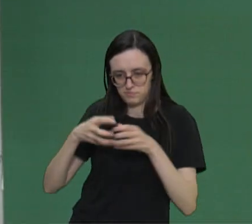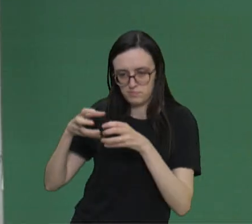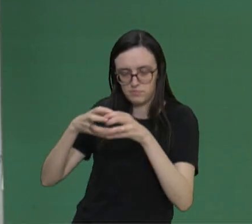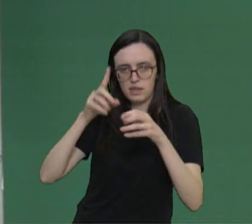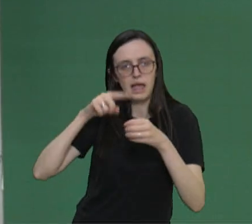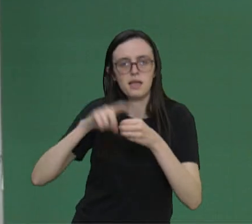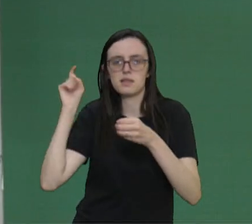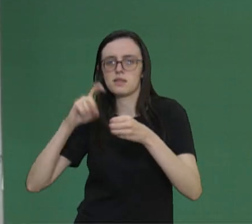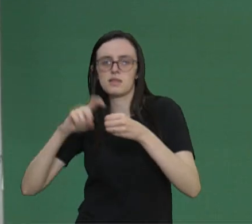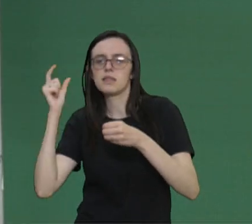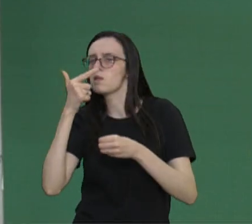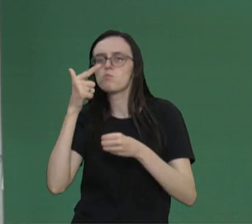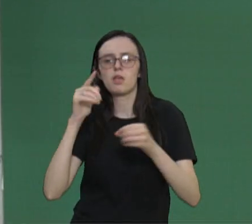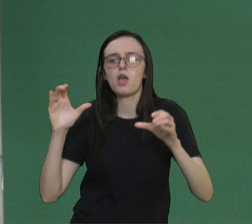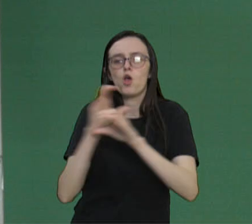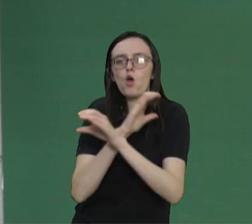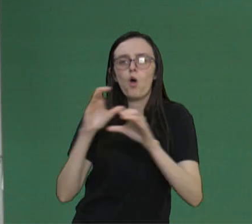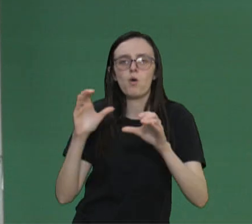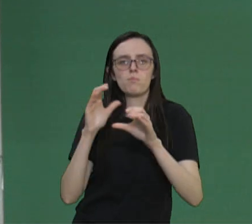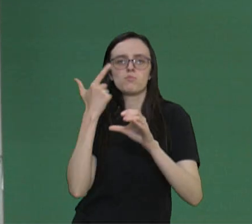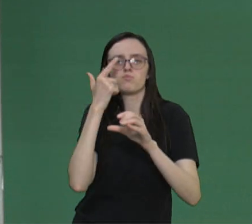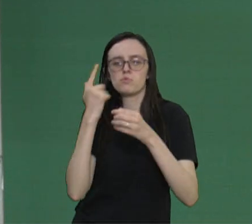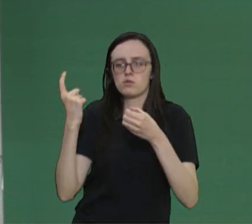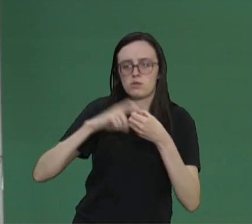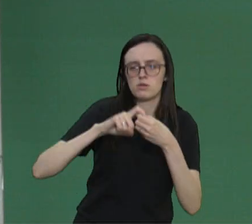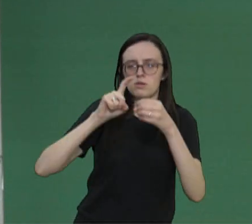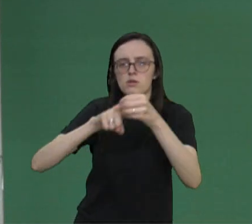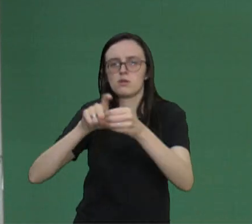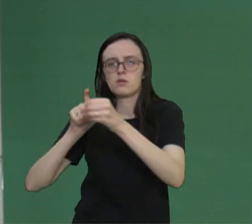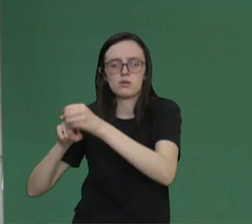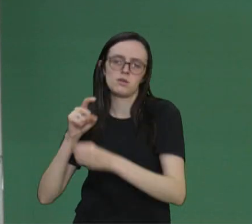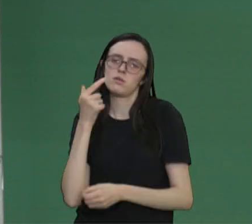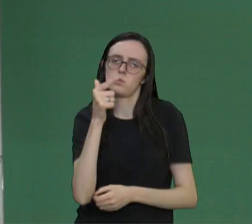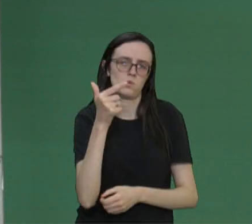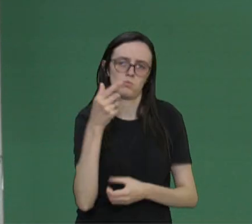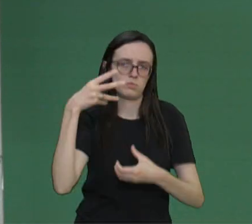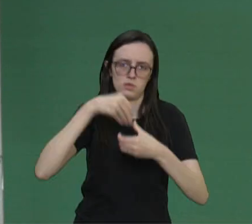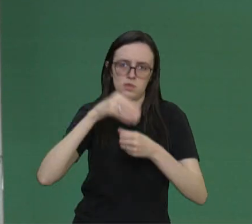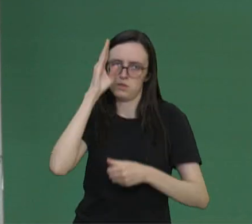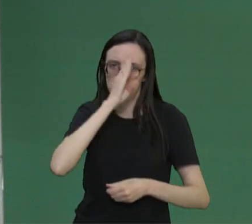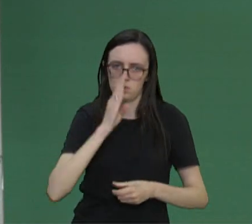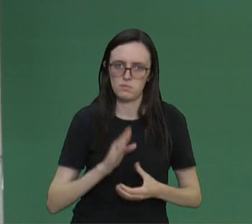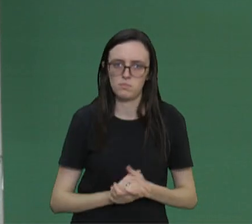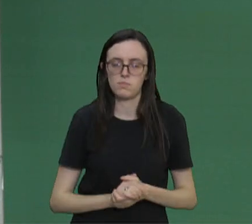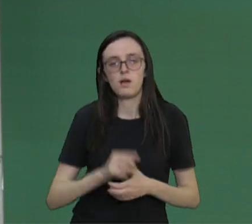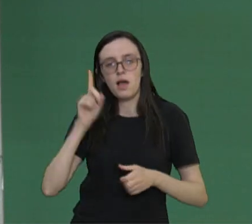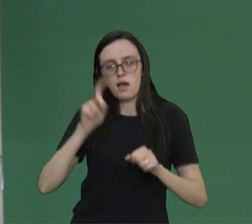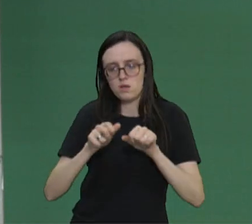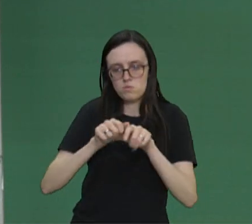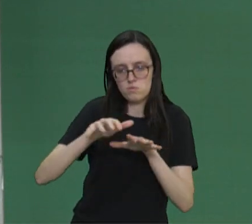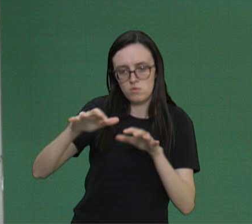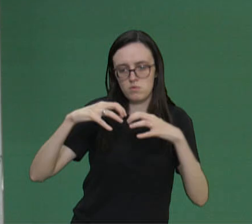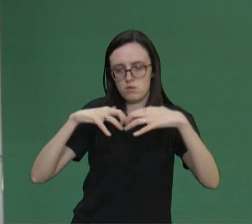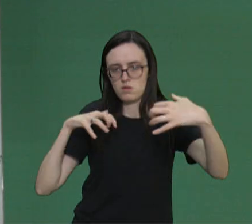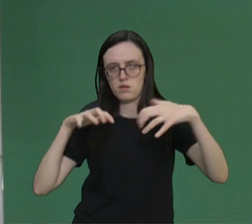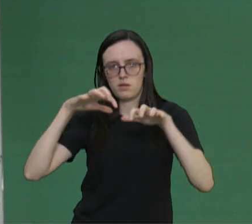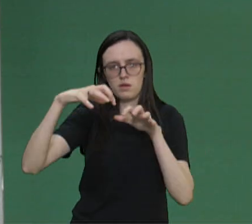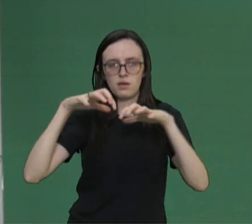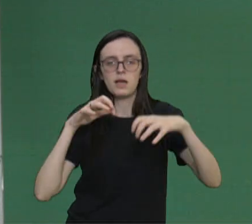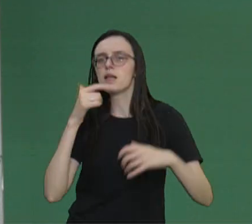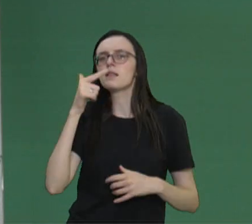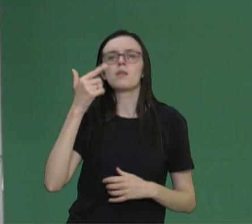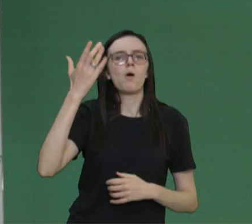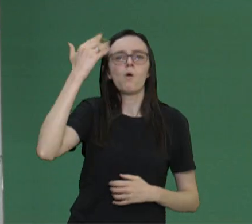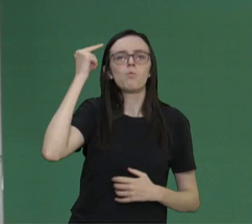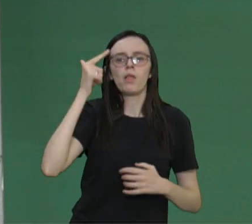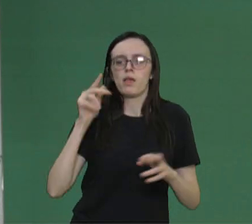independentes, não havia uma comunicação entre um povoamento e outro dentro do Brasil, né? Elas eram espaçadas, então eles não